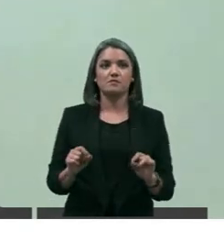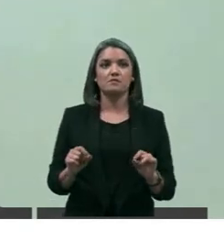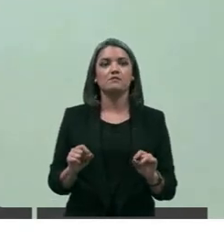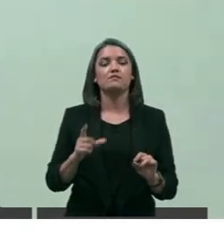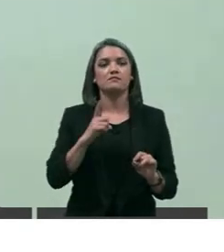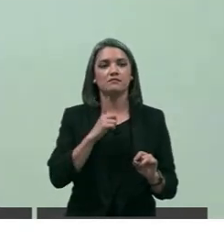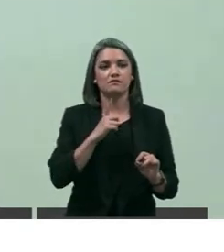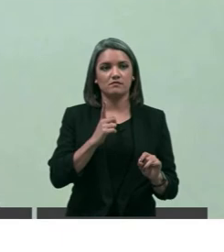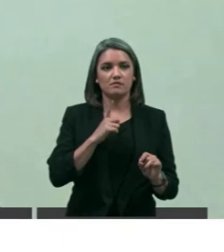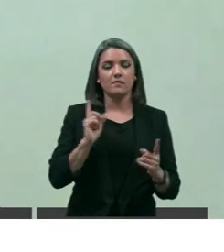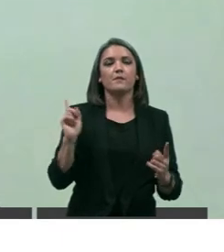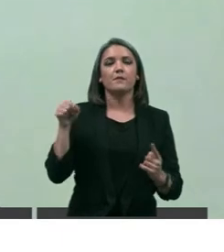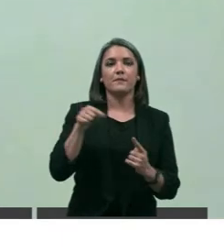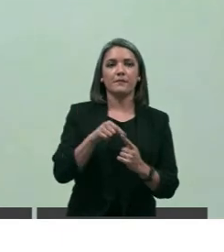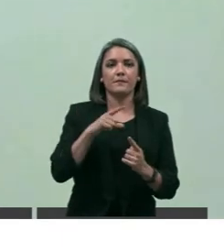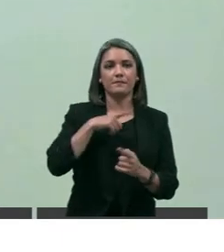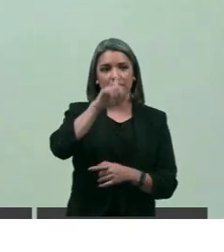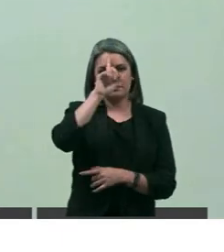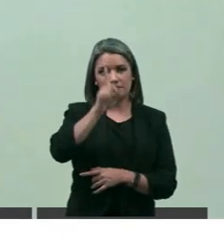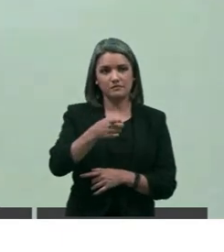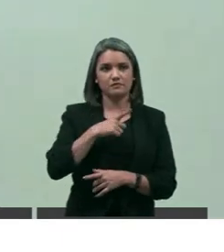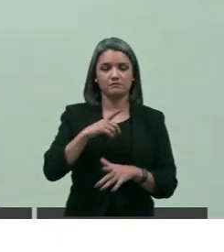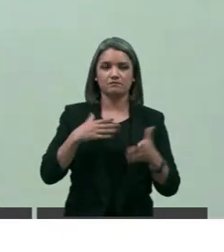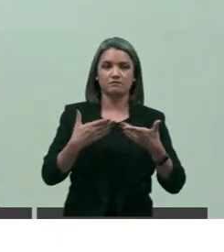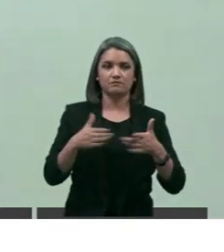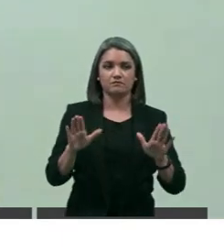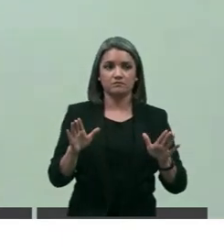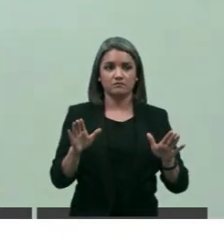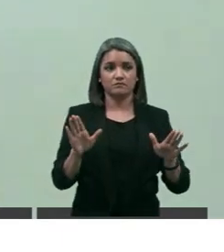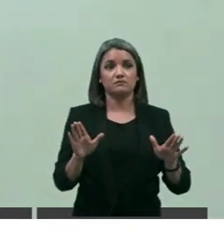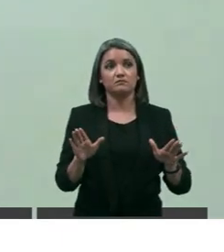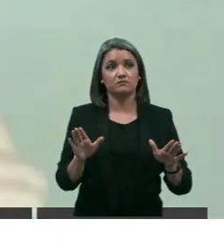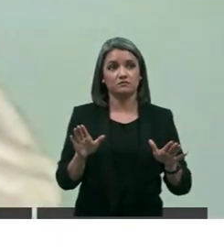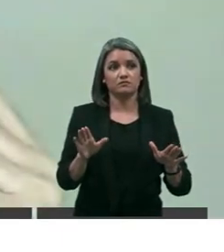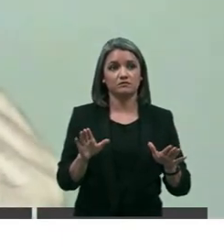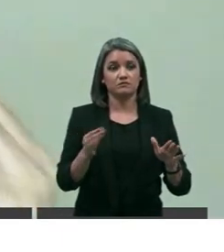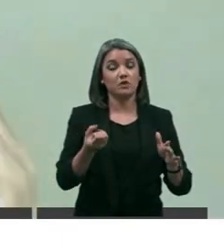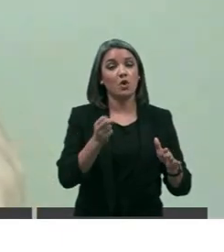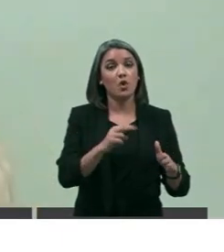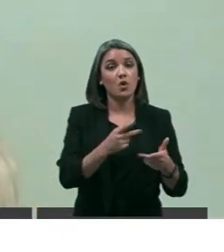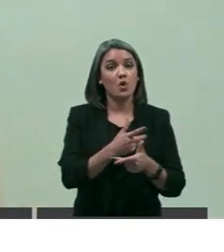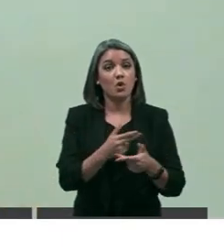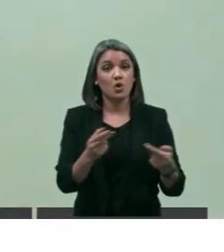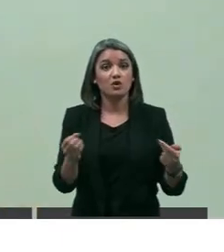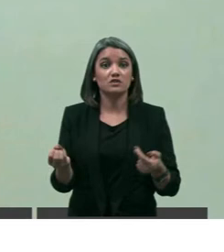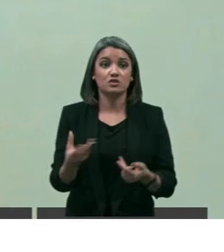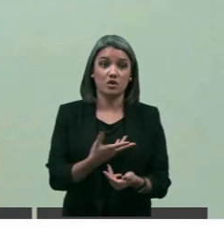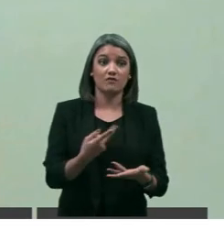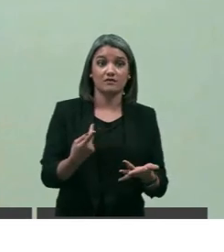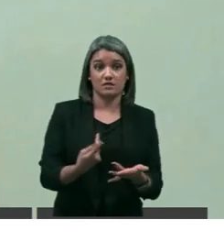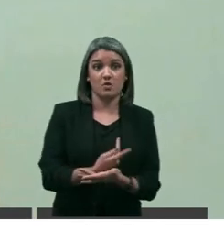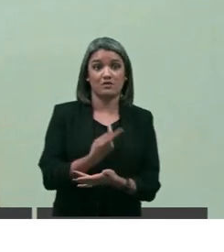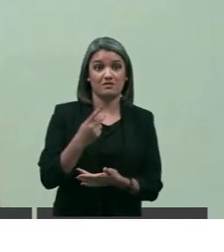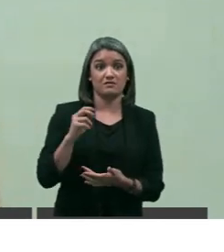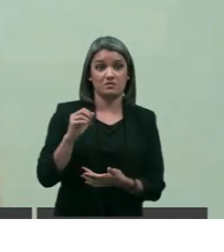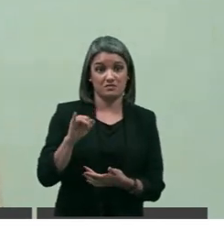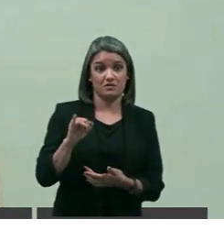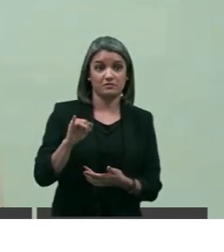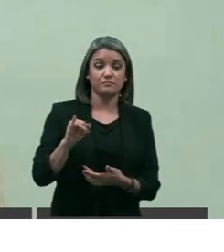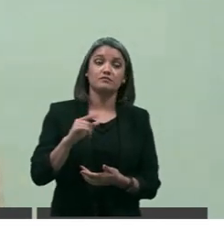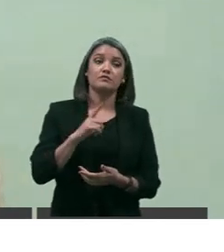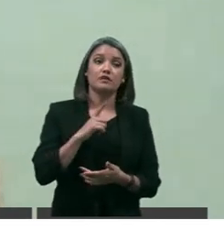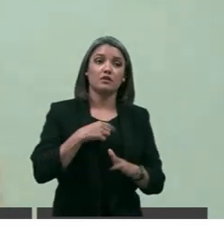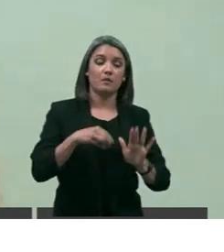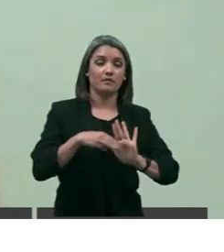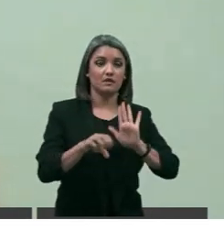das razões que determinaram a disponibilidade ou a superveniência de fatos novos. Itens. Mandado de